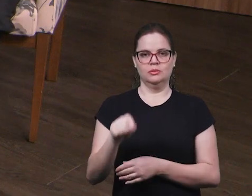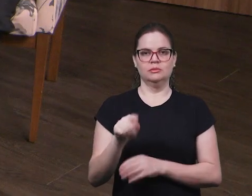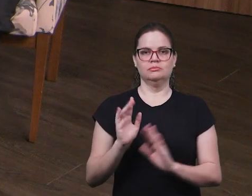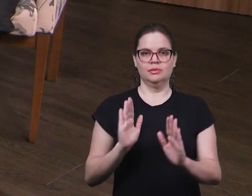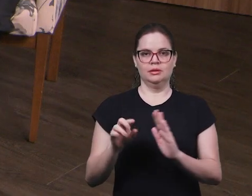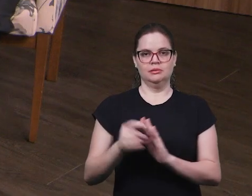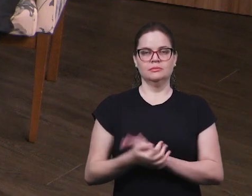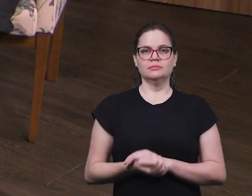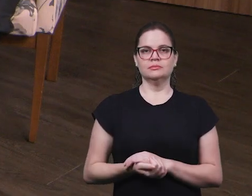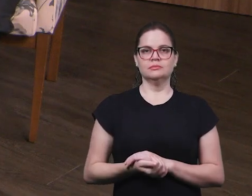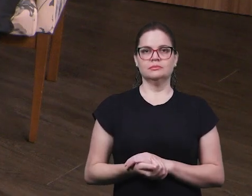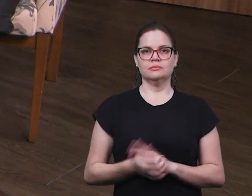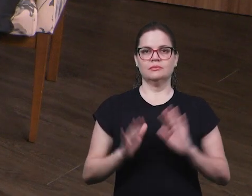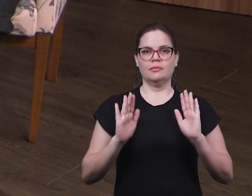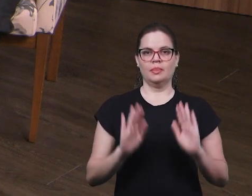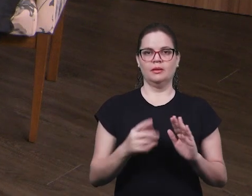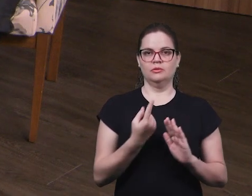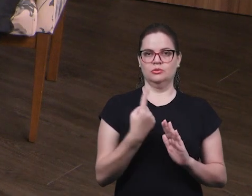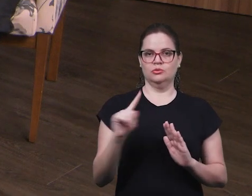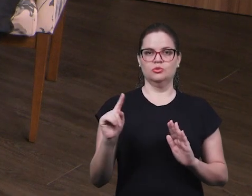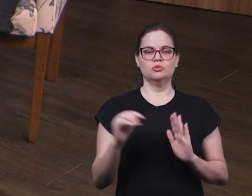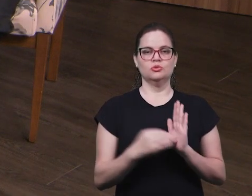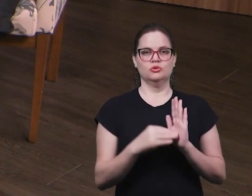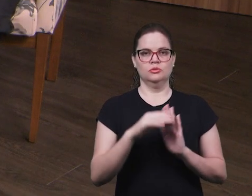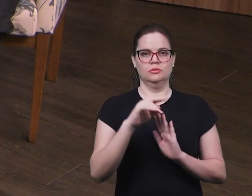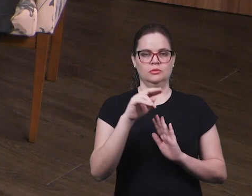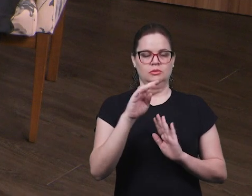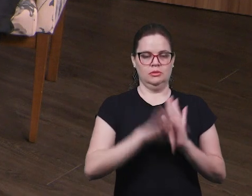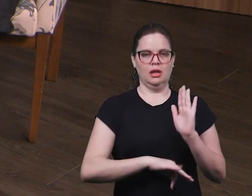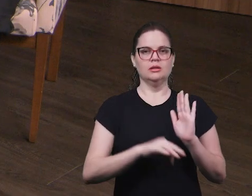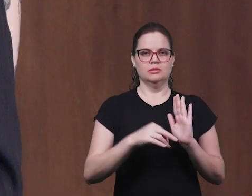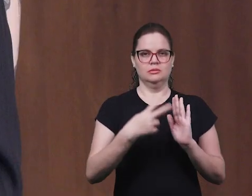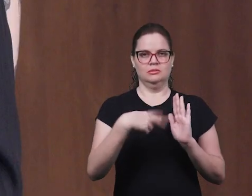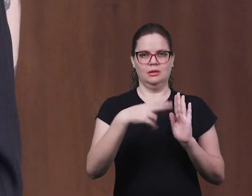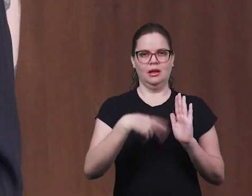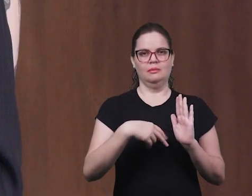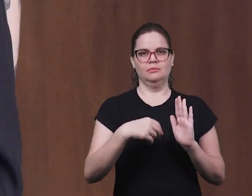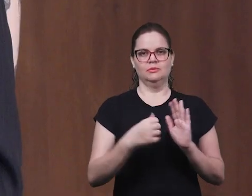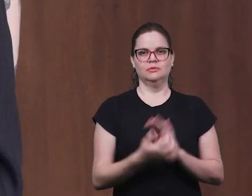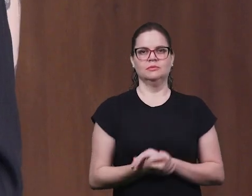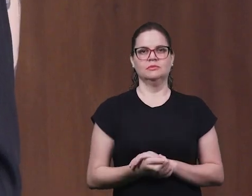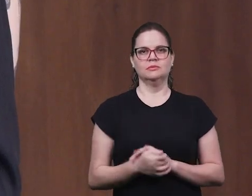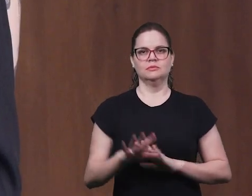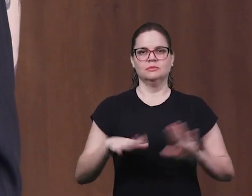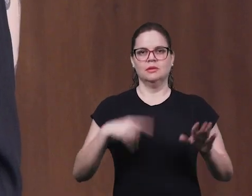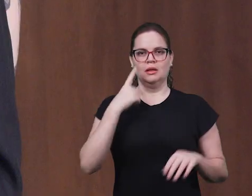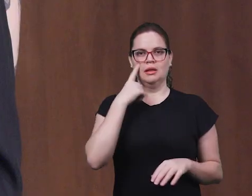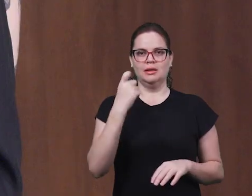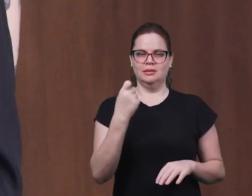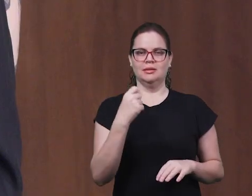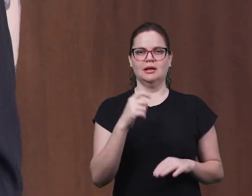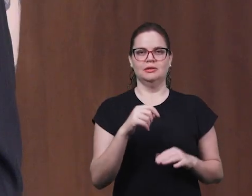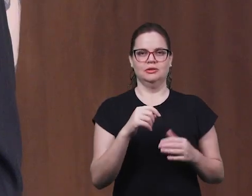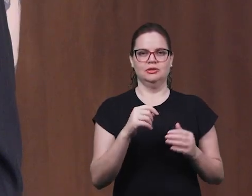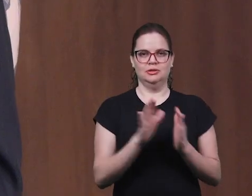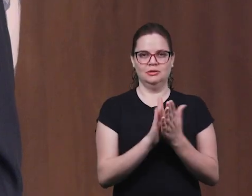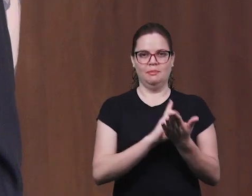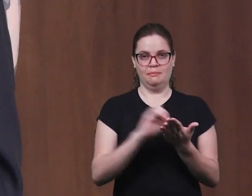Exatamente. Agora, os últimos dois textos, interessante que dependendo da Bíblia, a minha, por